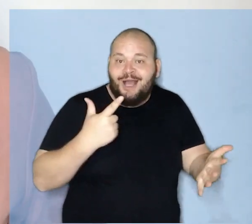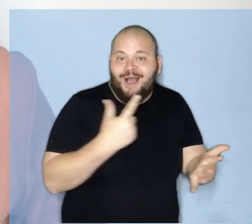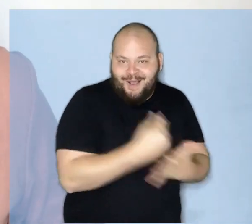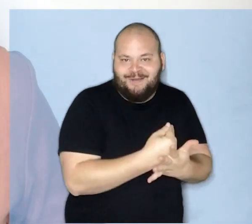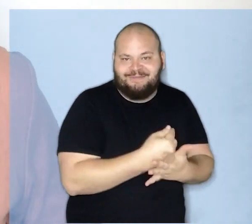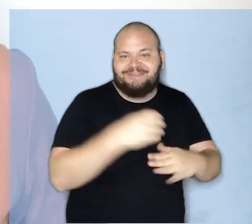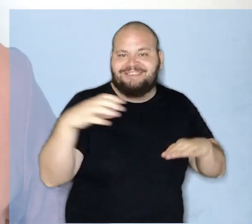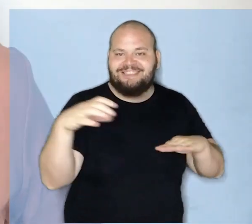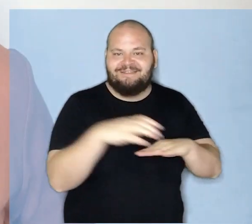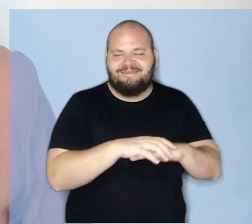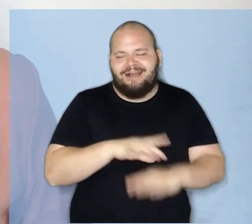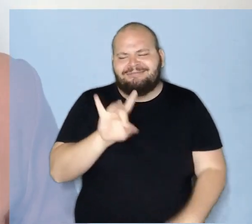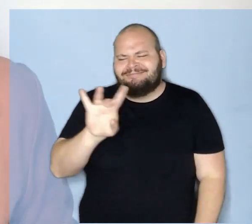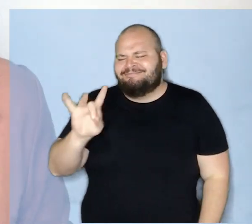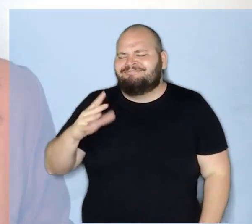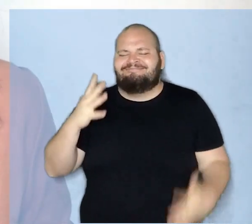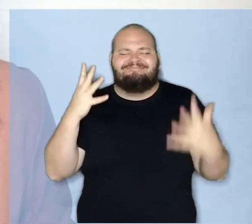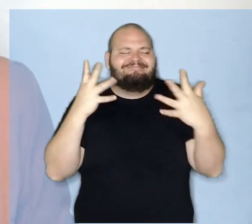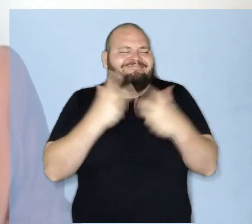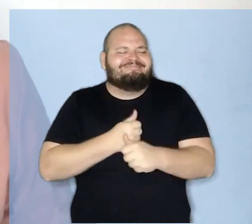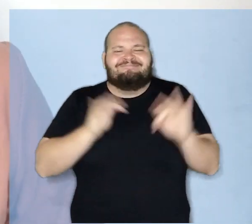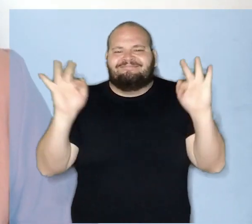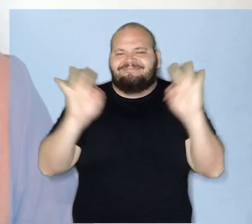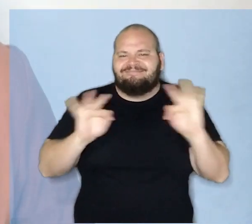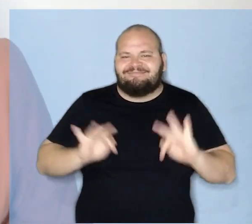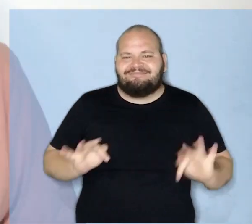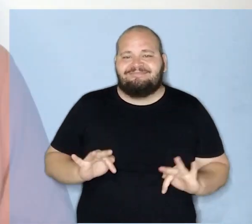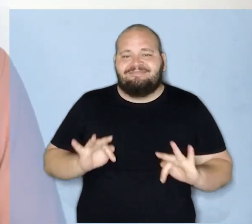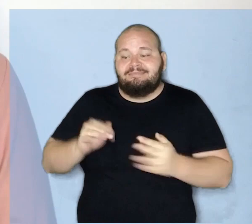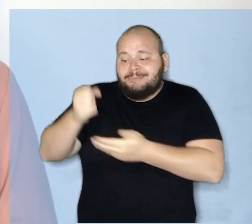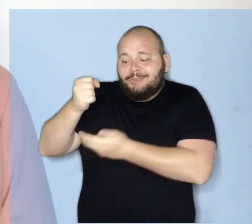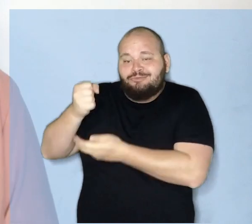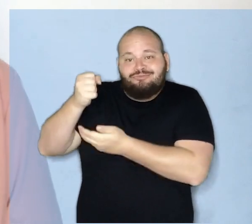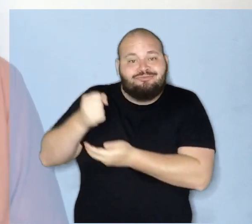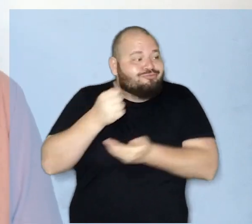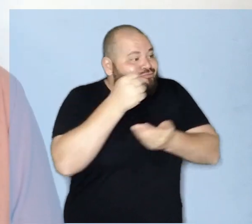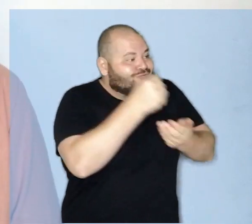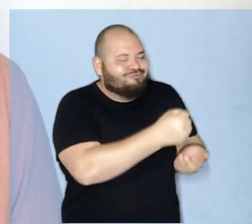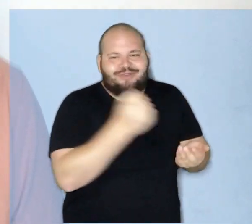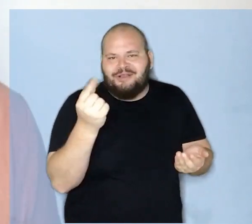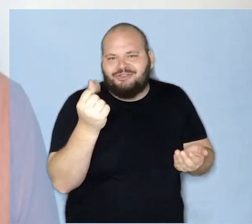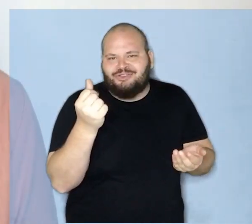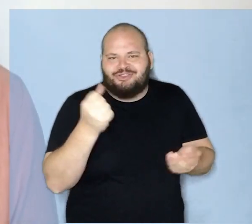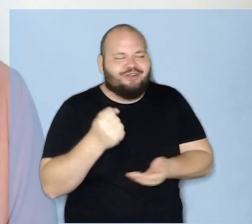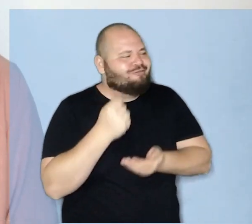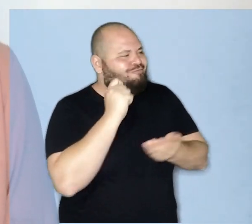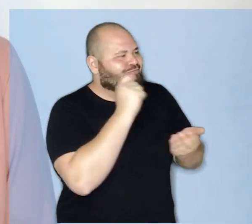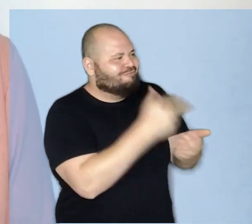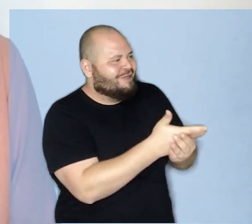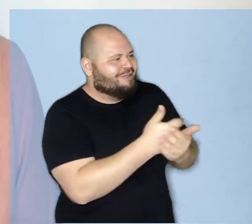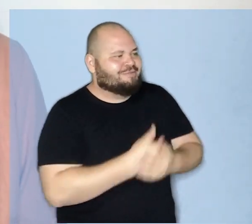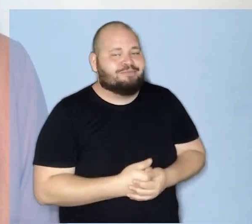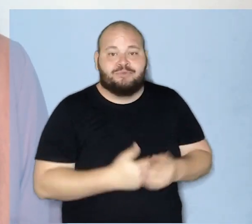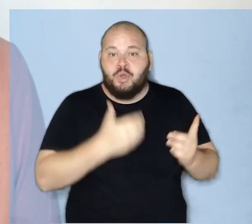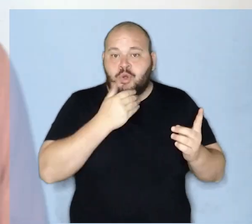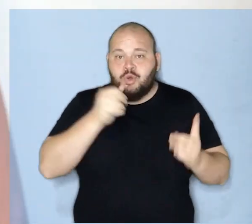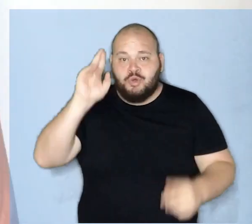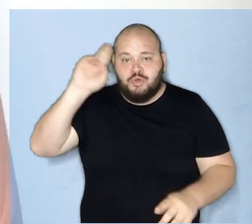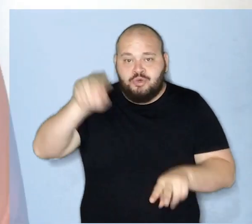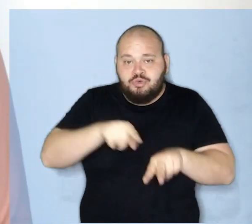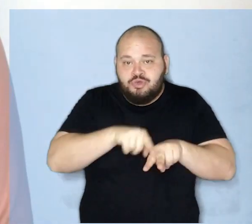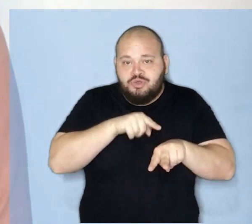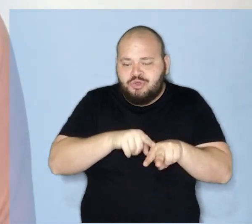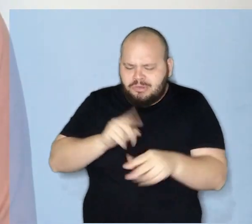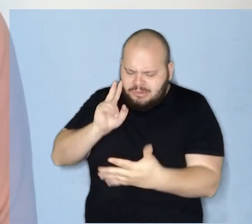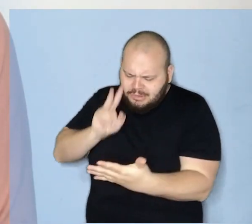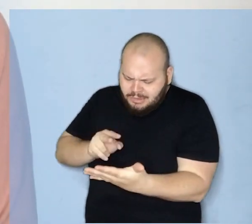uma delas, muito feliz, entrega uma bolsinha com moedas de prata para o senhor chinelo. O senhor chinelo conta as moedas